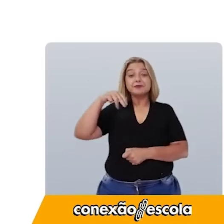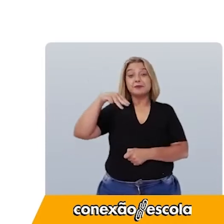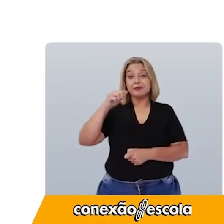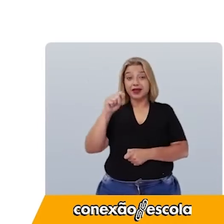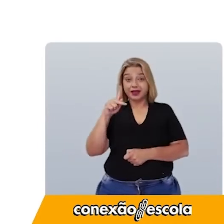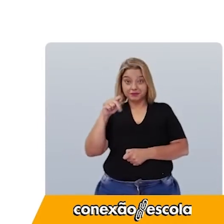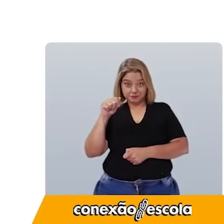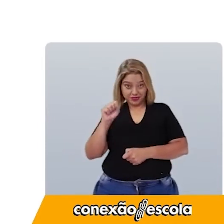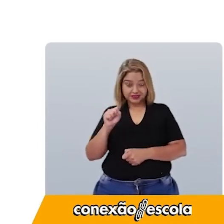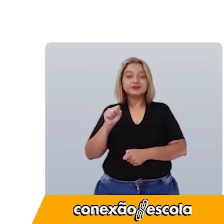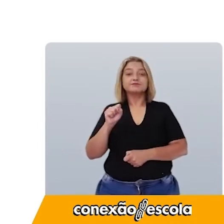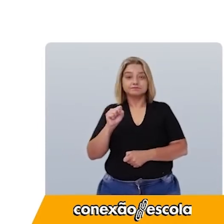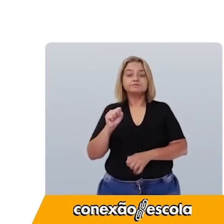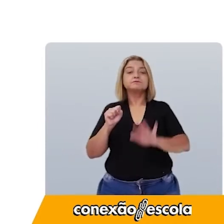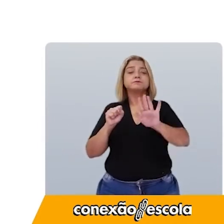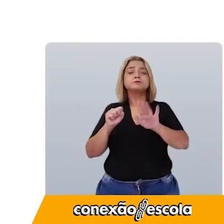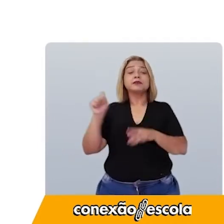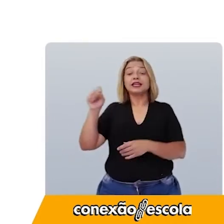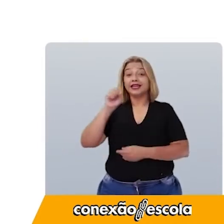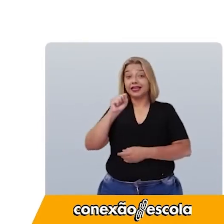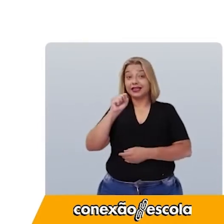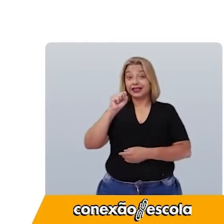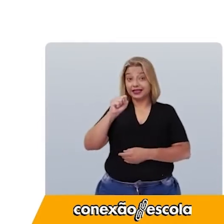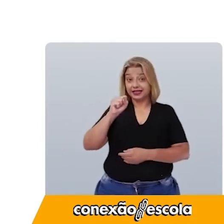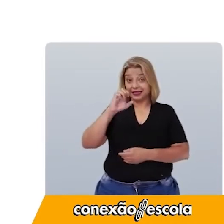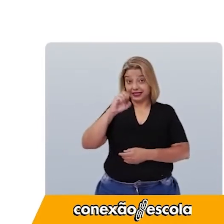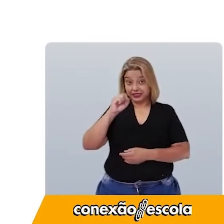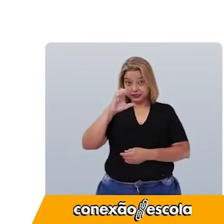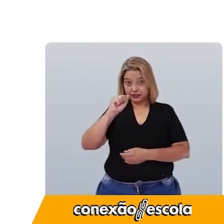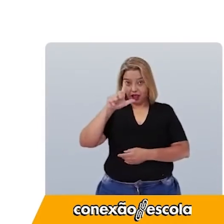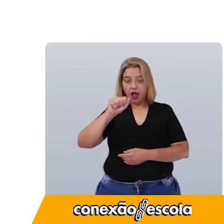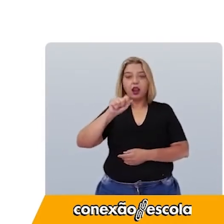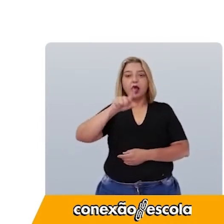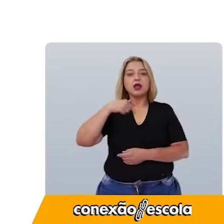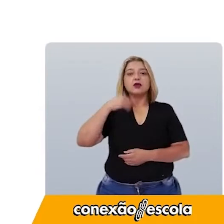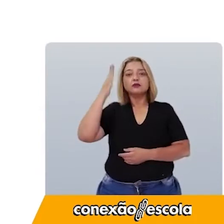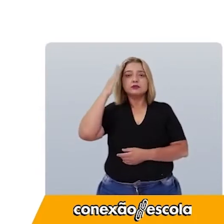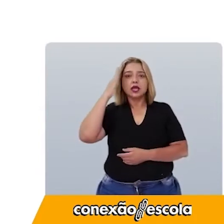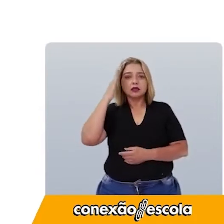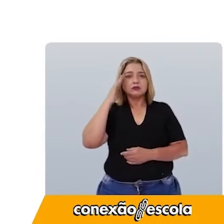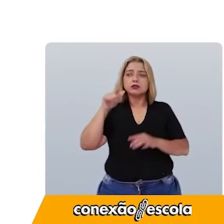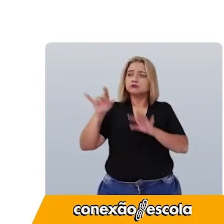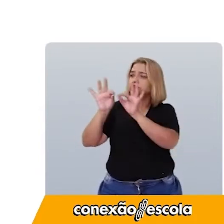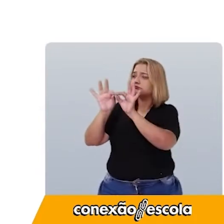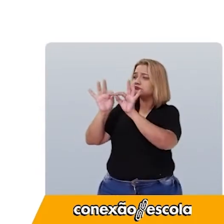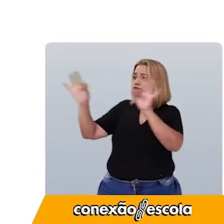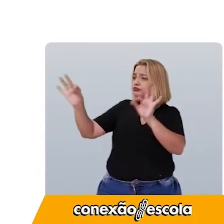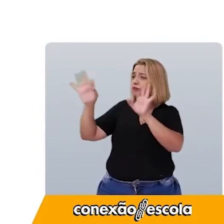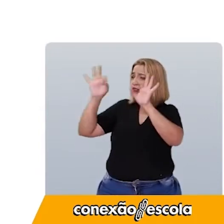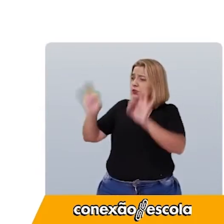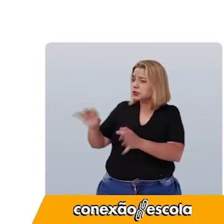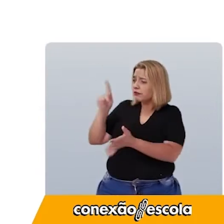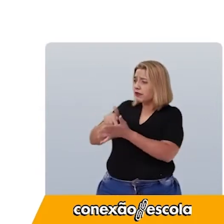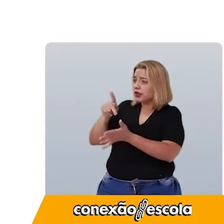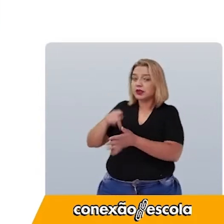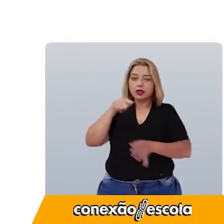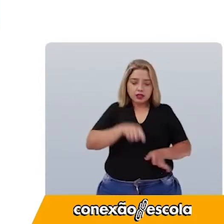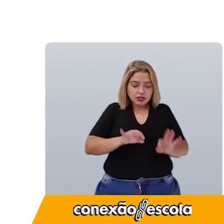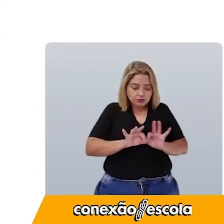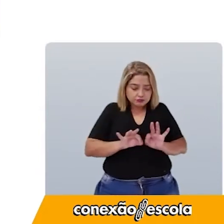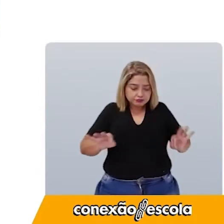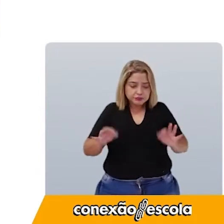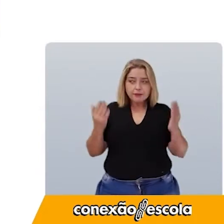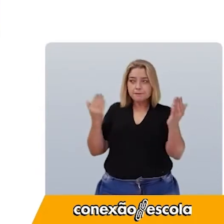Lembre-se que a escala é a razão entre o tamanho no desenho e o tamanho real. Mas o que significa